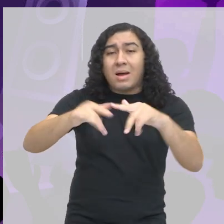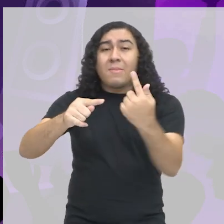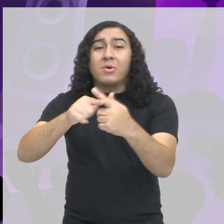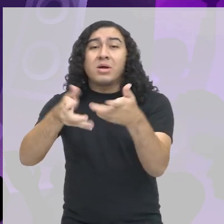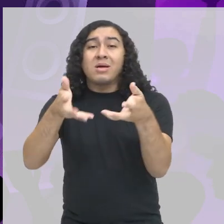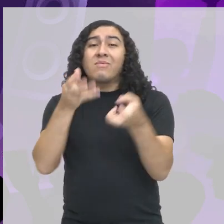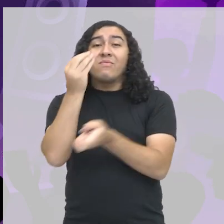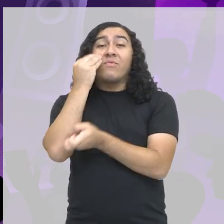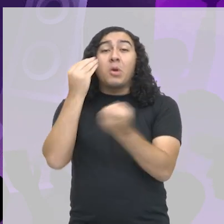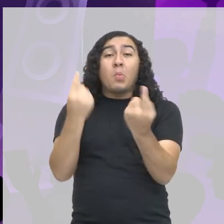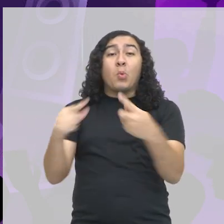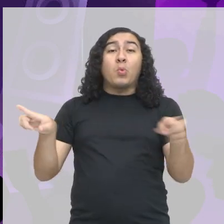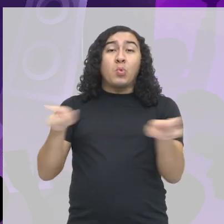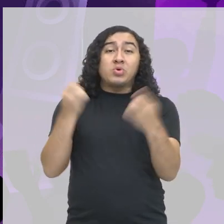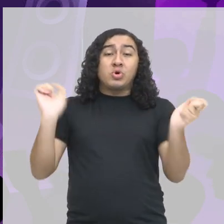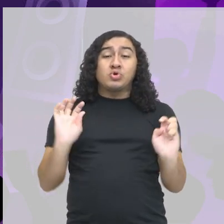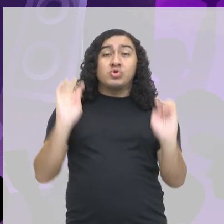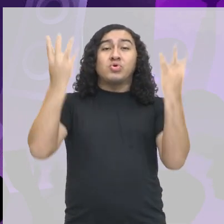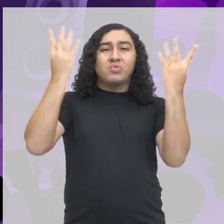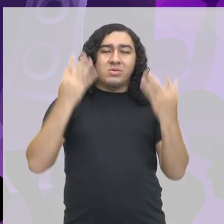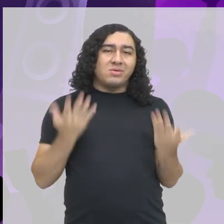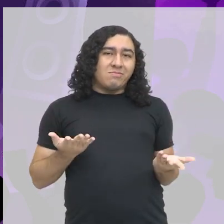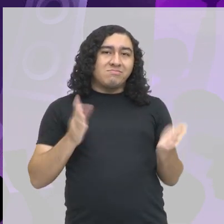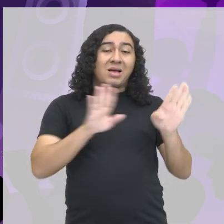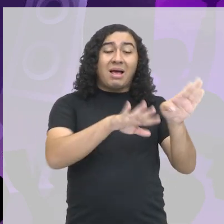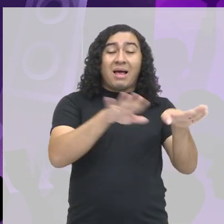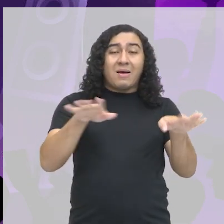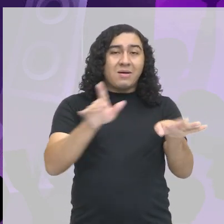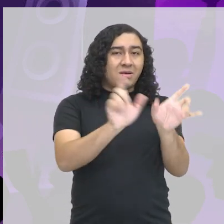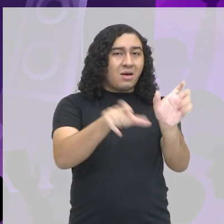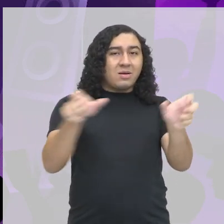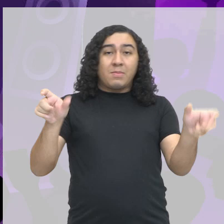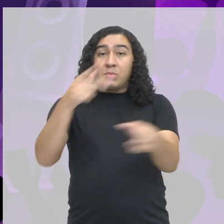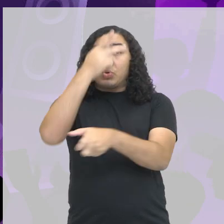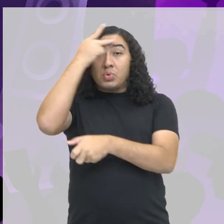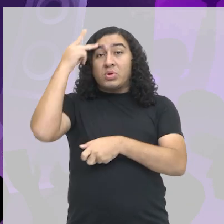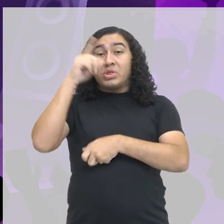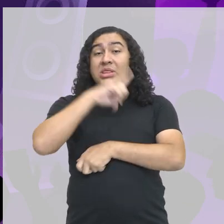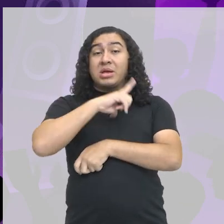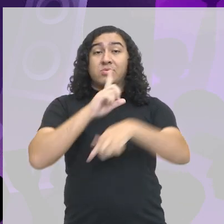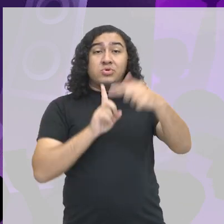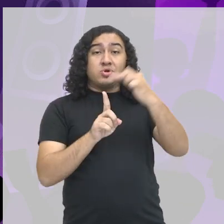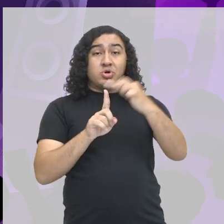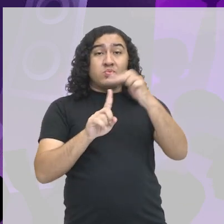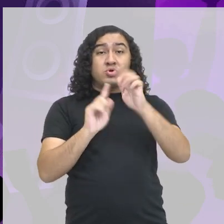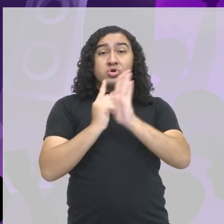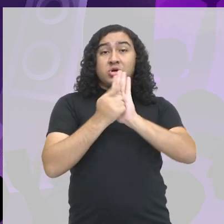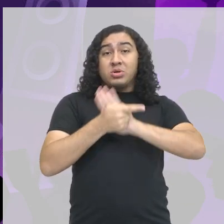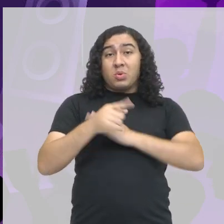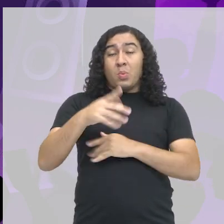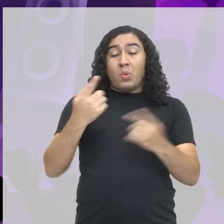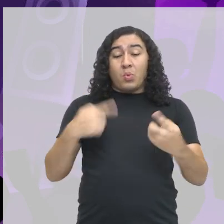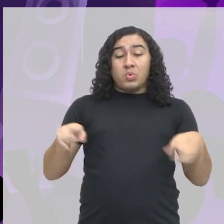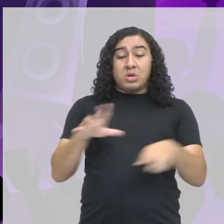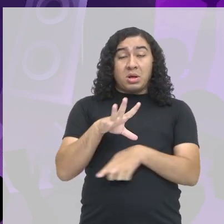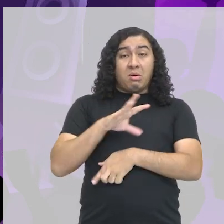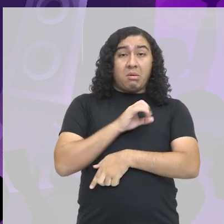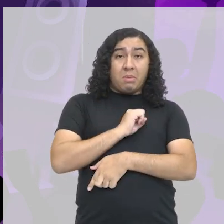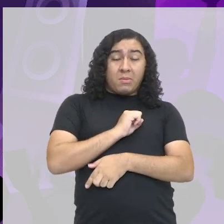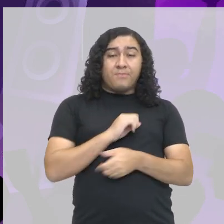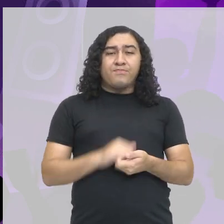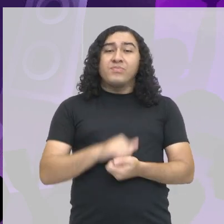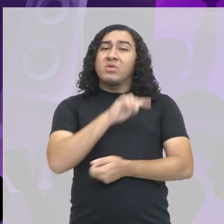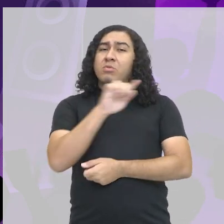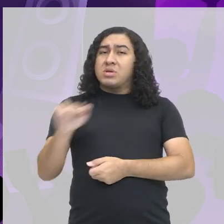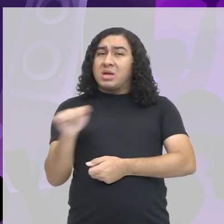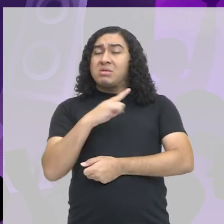de apreciar uma música. Então, cada pessoa tem um estilo de música, um gênero musical que gosta mais.